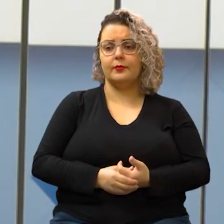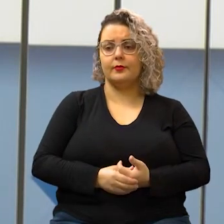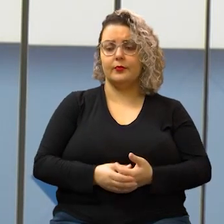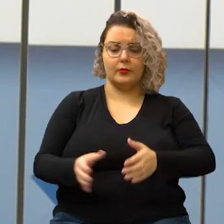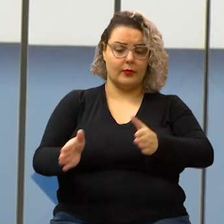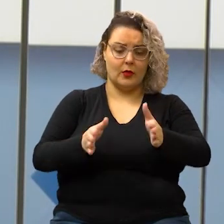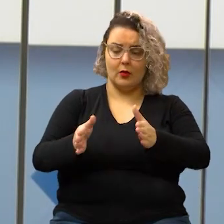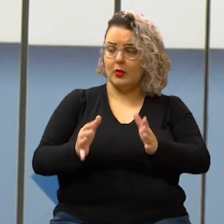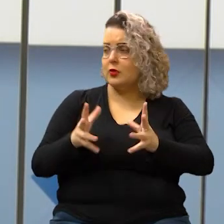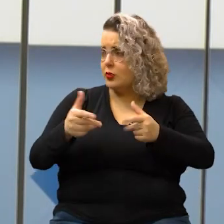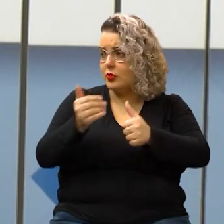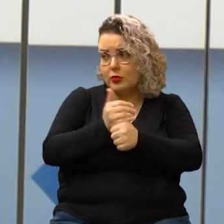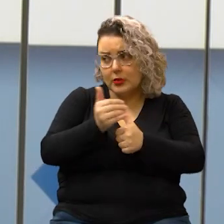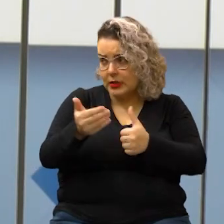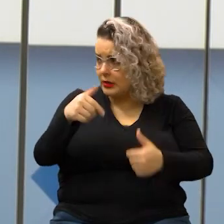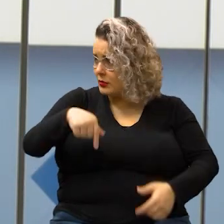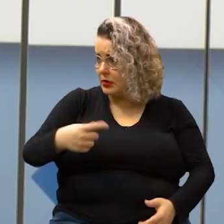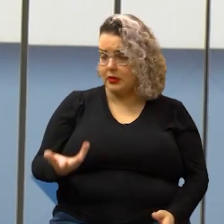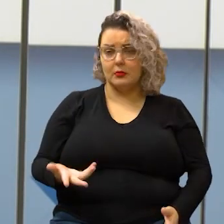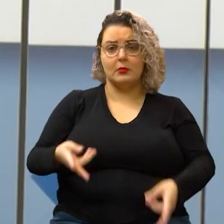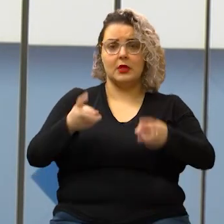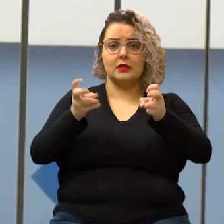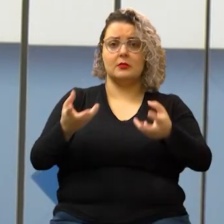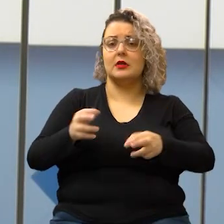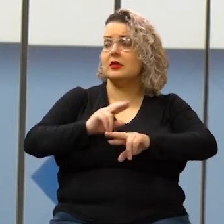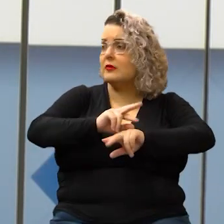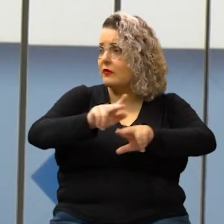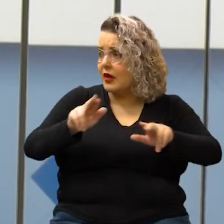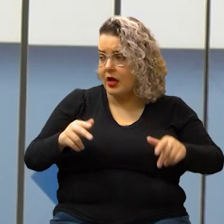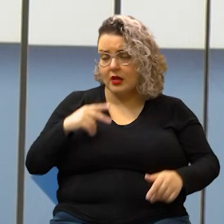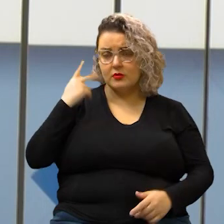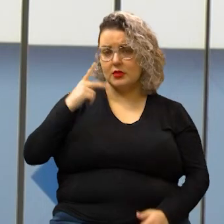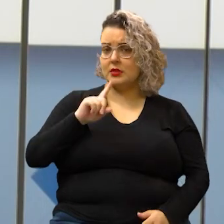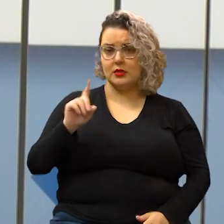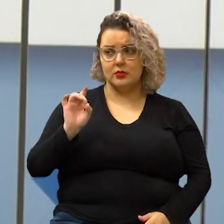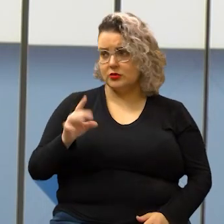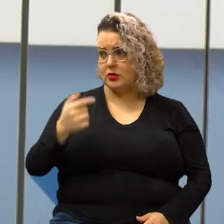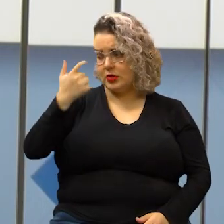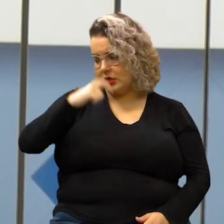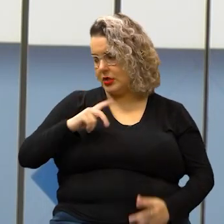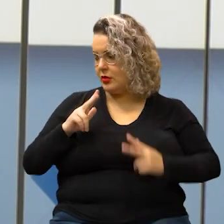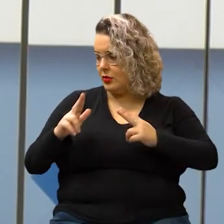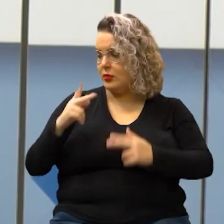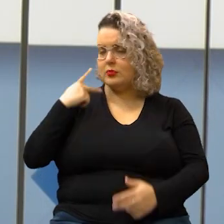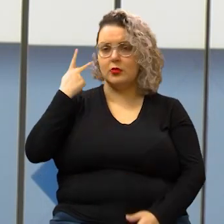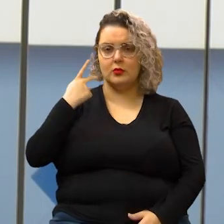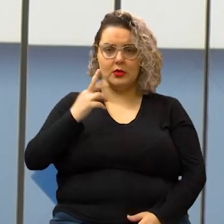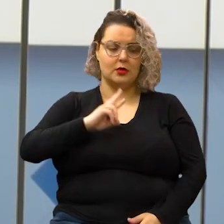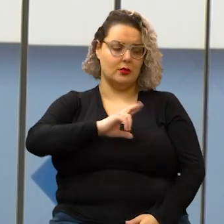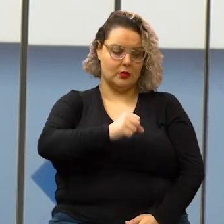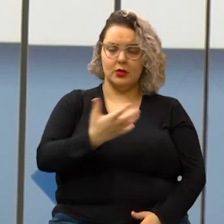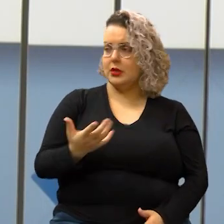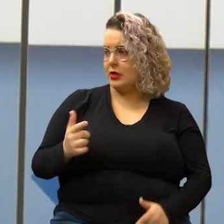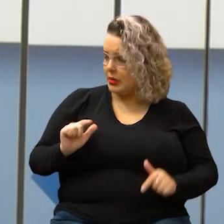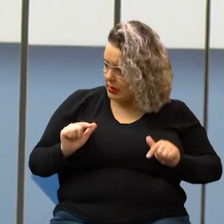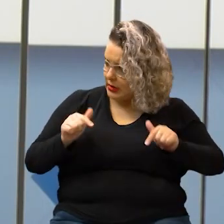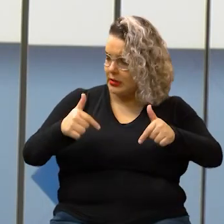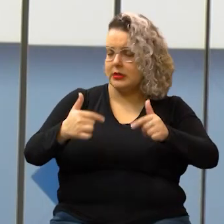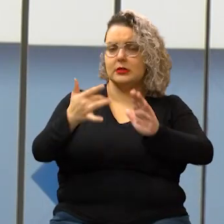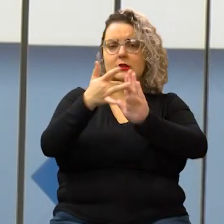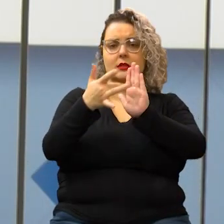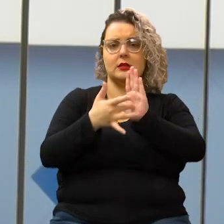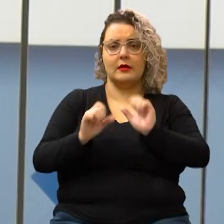durante todo o mandato aqui, você perceber que vários vereadores, não só aqueles como eu e o Rossini, que tem essa bandeira, que defende essa